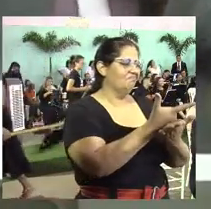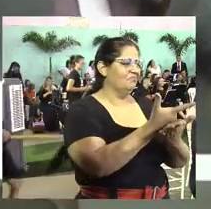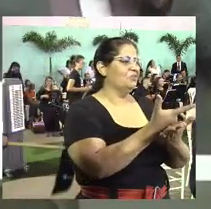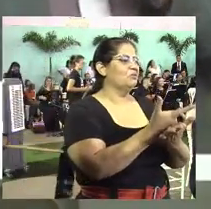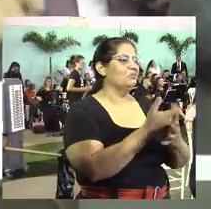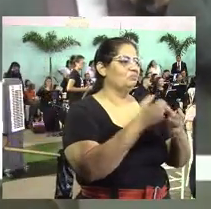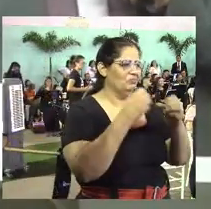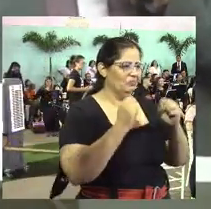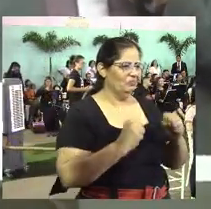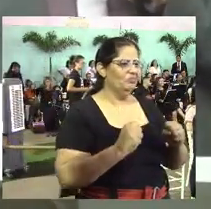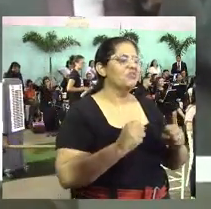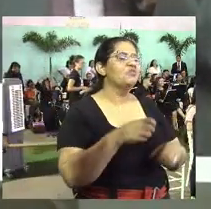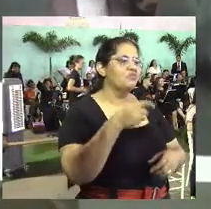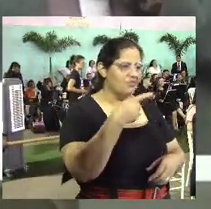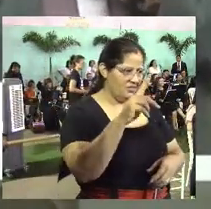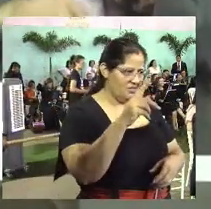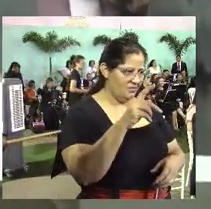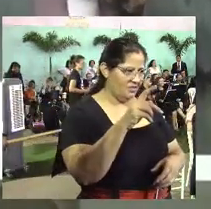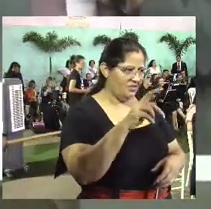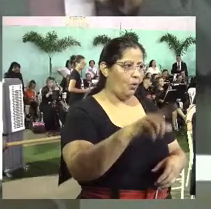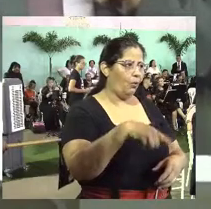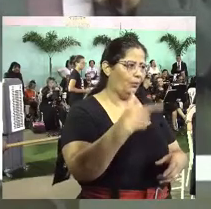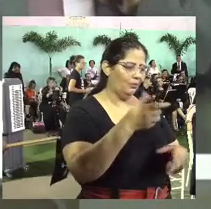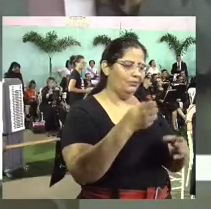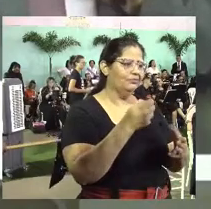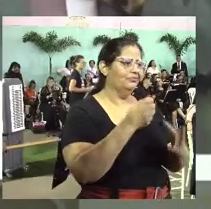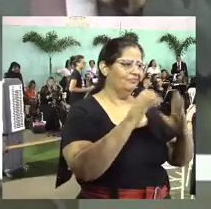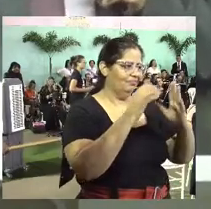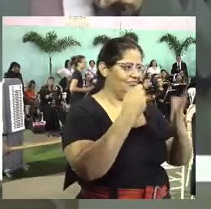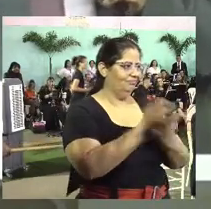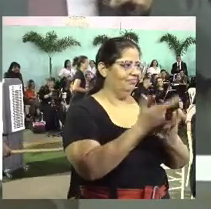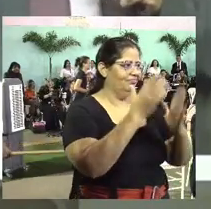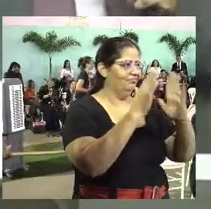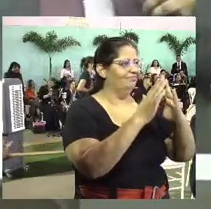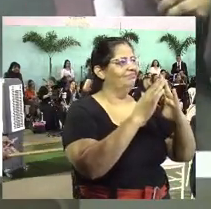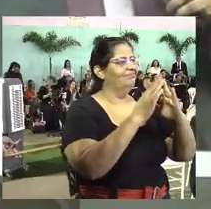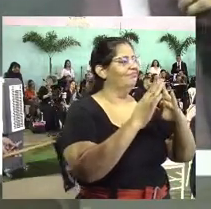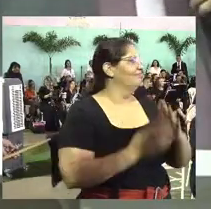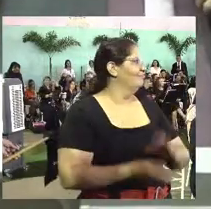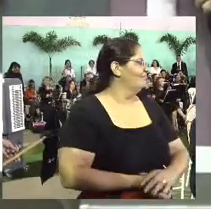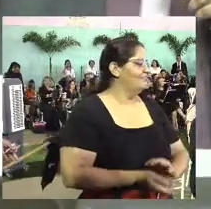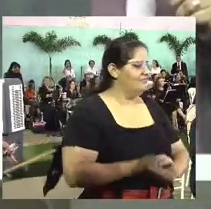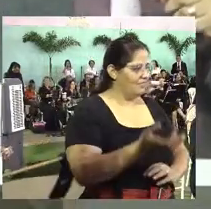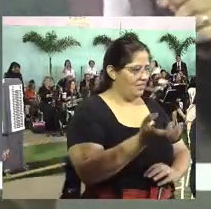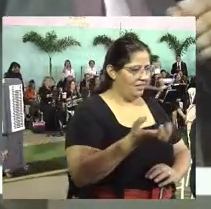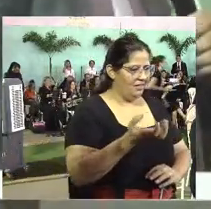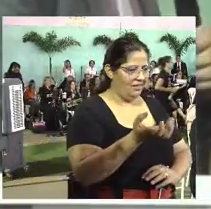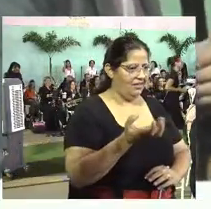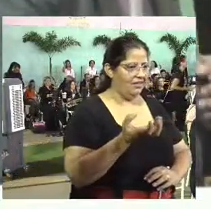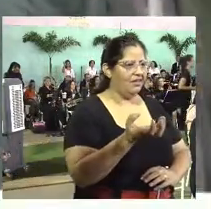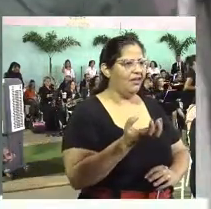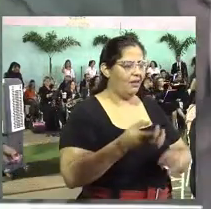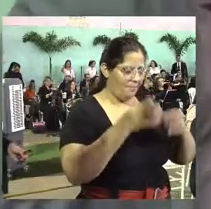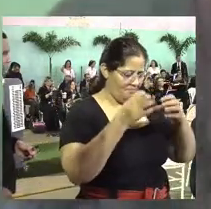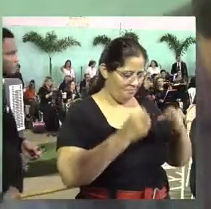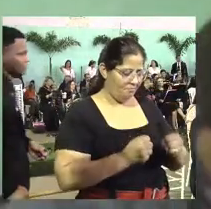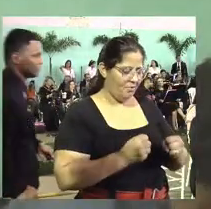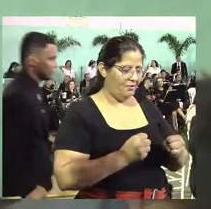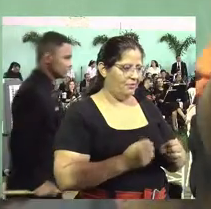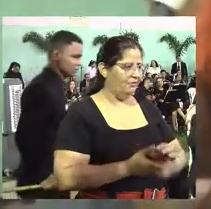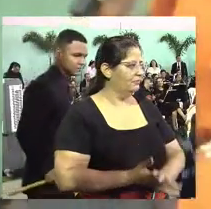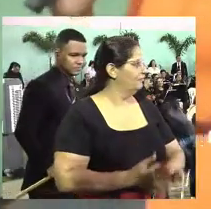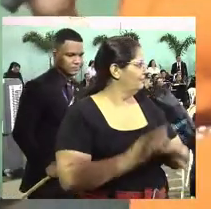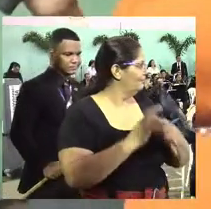você pode ser o próximo Creia no Deus que você serve Amém quem quiser ofertar pelas redes sociais tem a liberdade